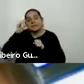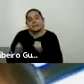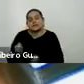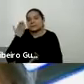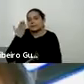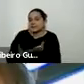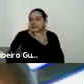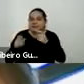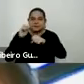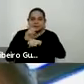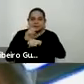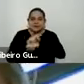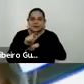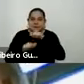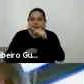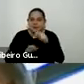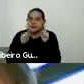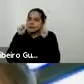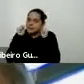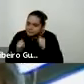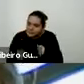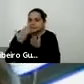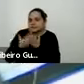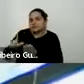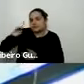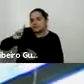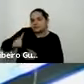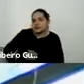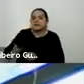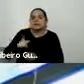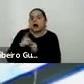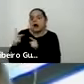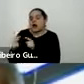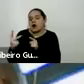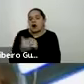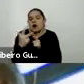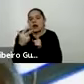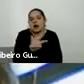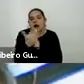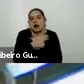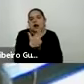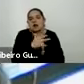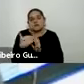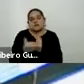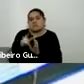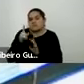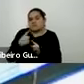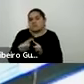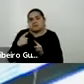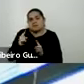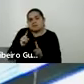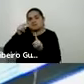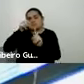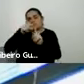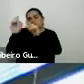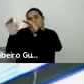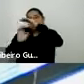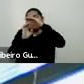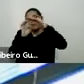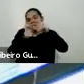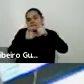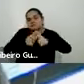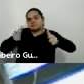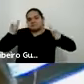perdendo salário, está perdendo direito, estão cortando tudo. Esse é o viés dos empresários brasileiros. Sim. Na semana